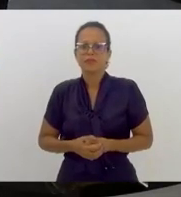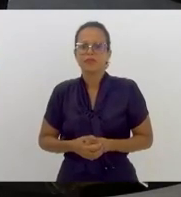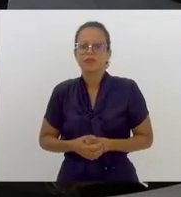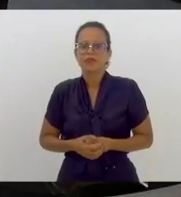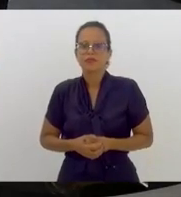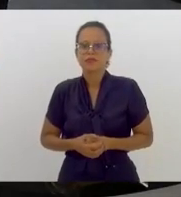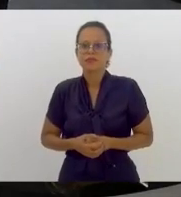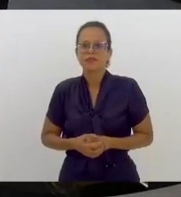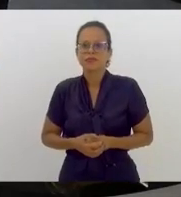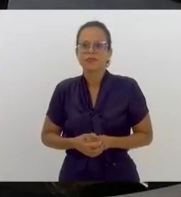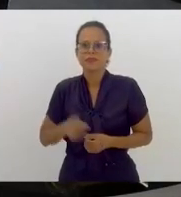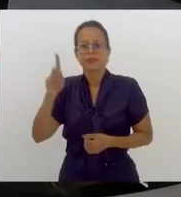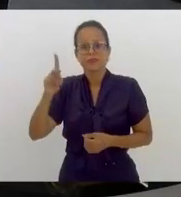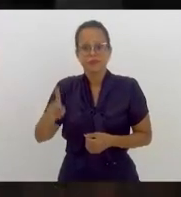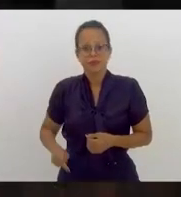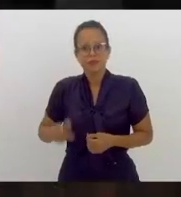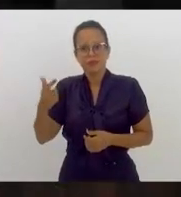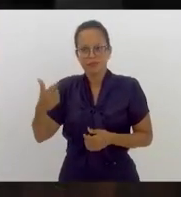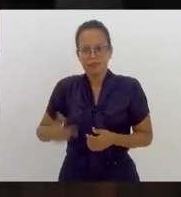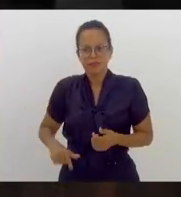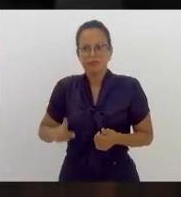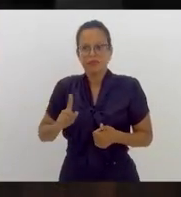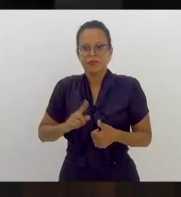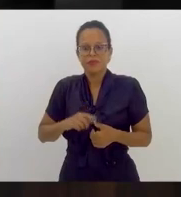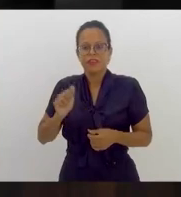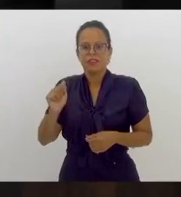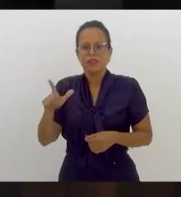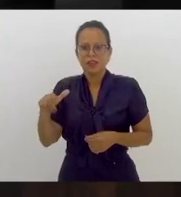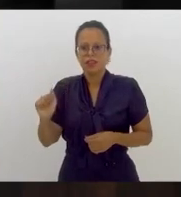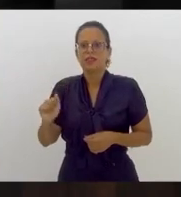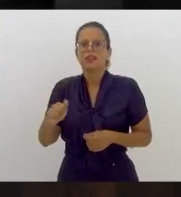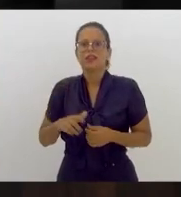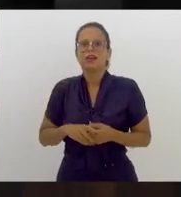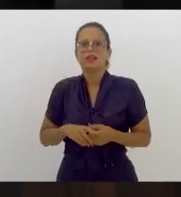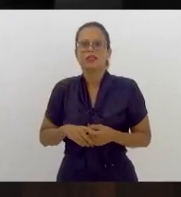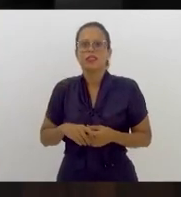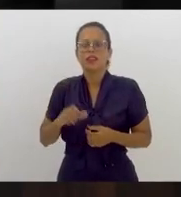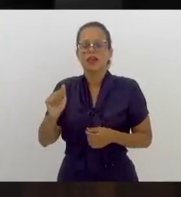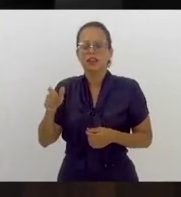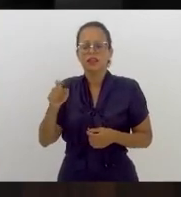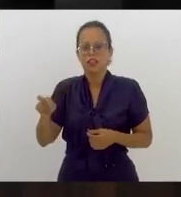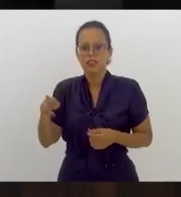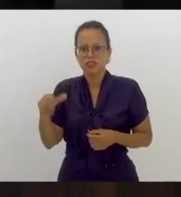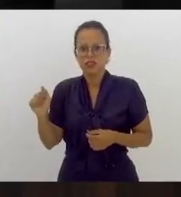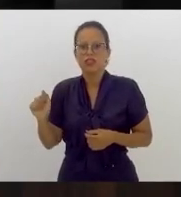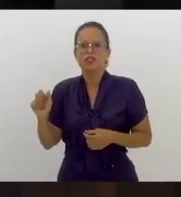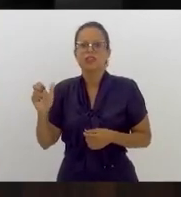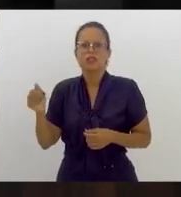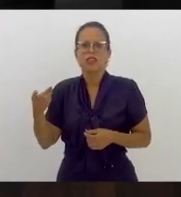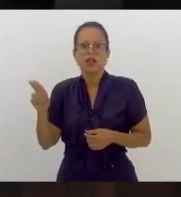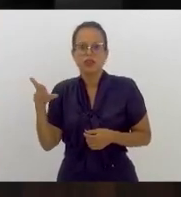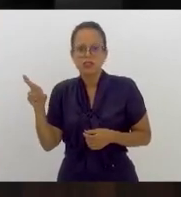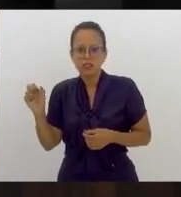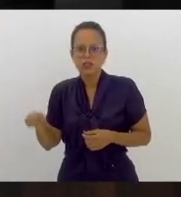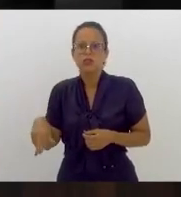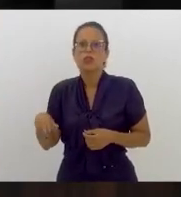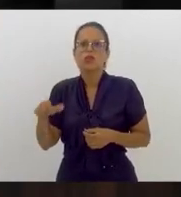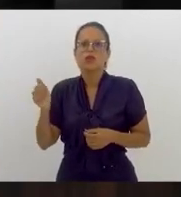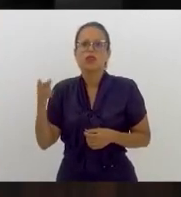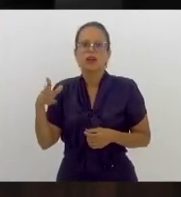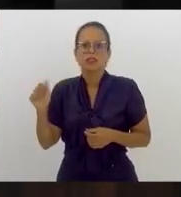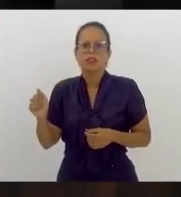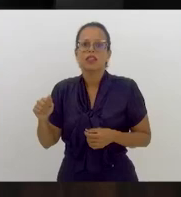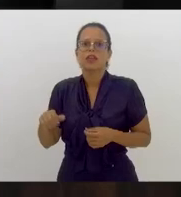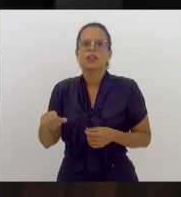A presidência irá proceder à segunda chamada. Alana Passos, Alexandre Freitas, Alexandre Knoploch, Anderson Alexandre, Anderson Moraes, André Correia,